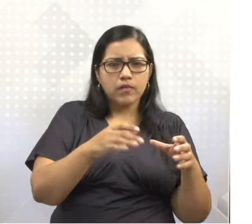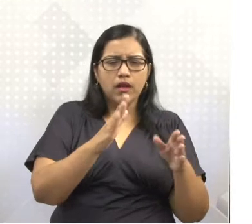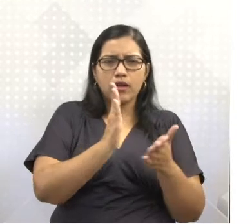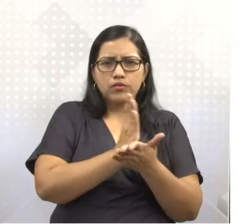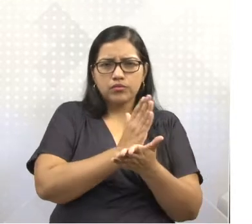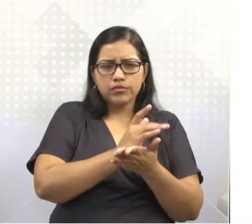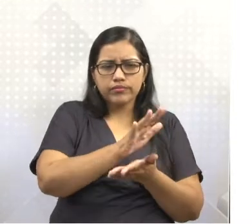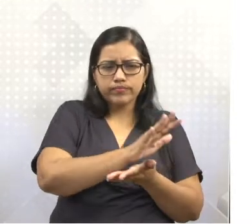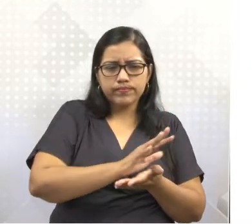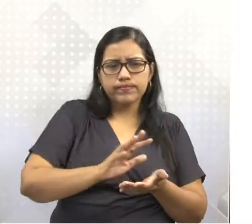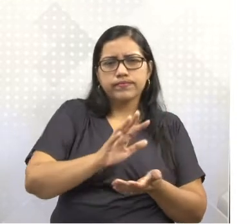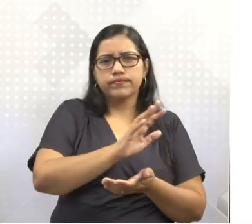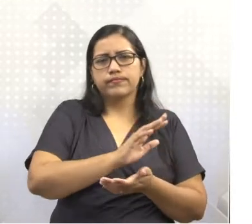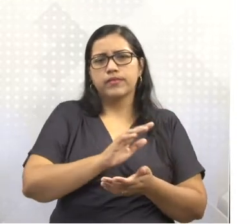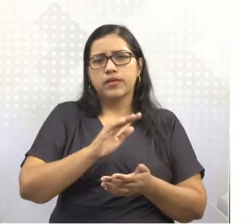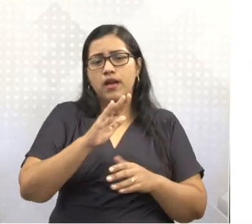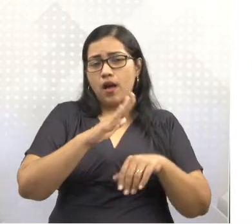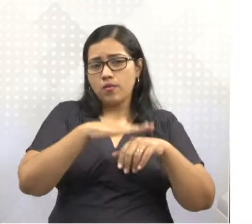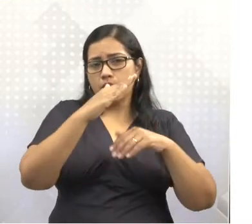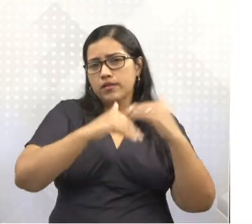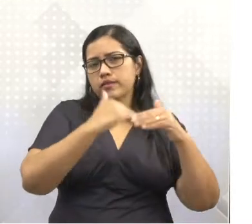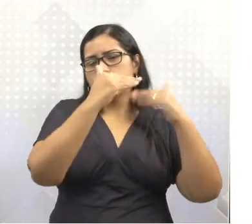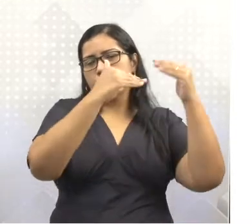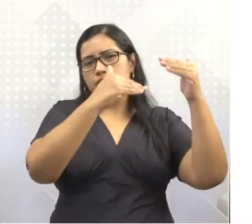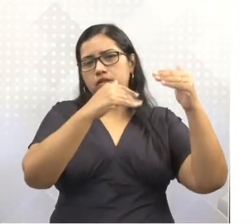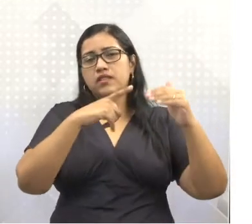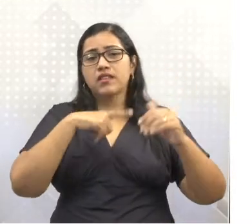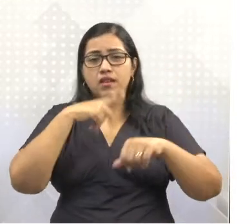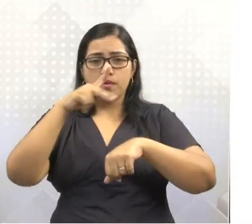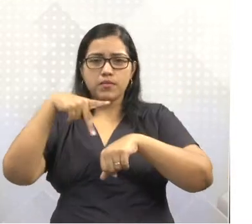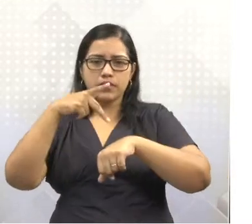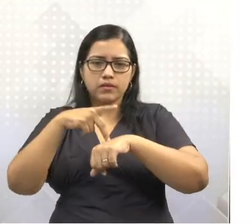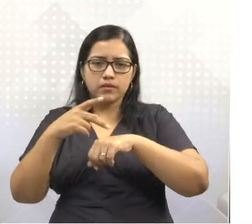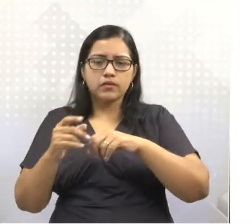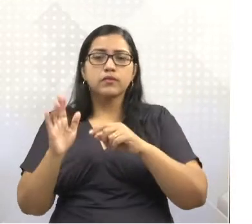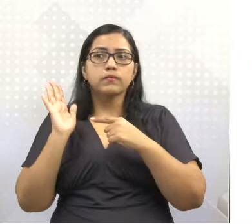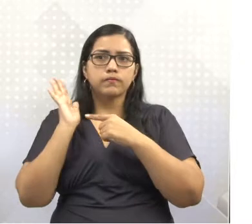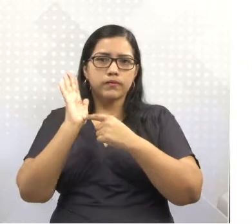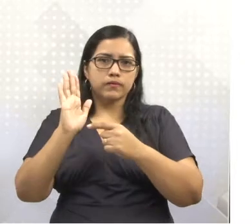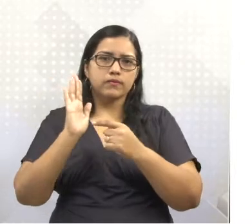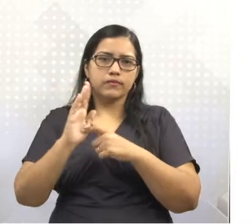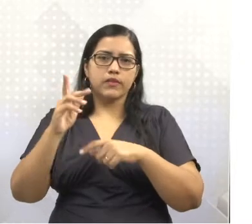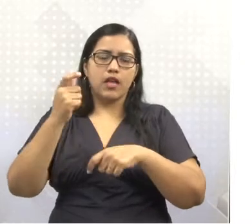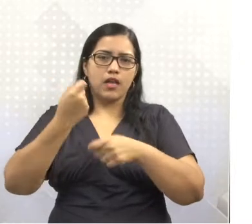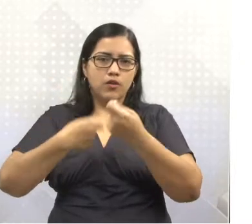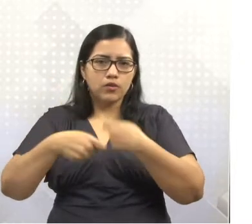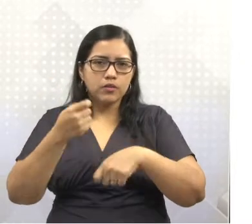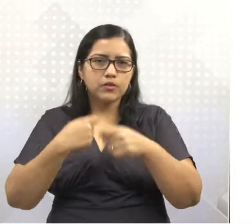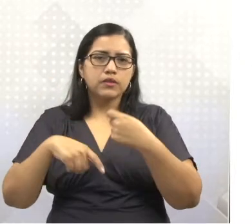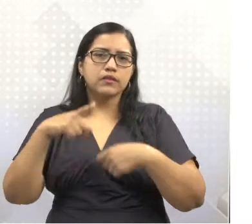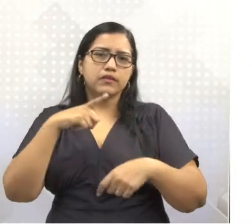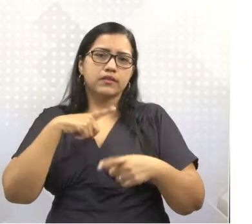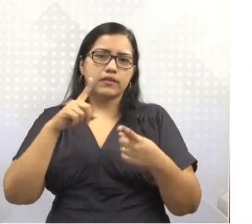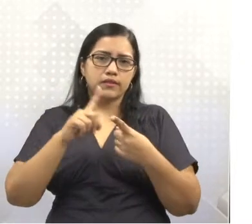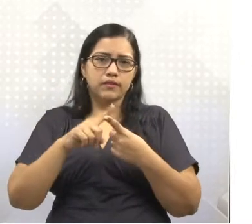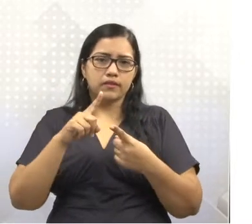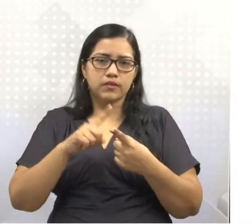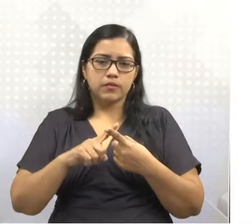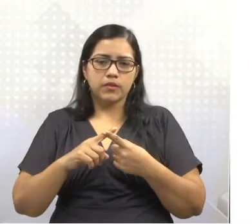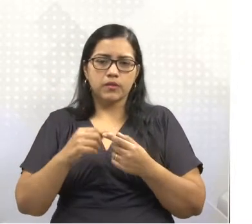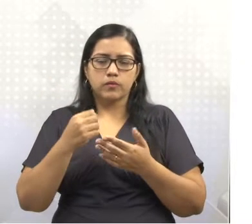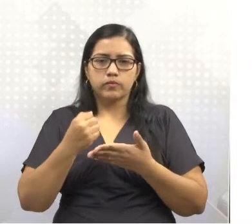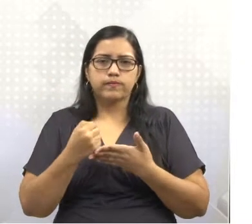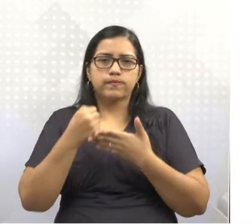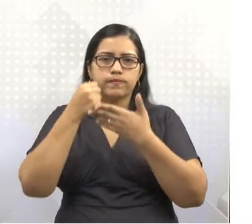mais desenvolvidas. Há países que se destacam economicamente no continente e possuem projeção de peso